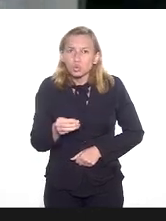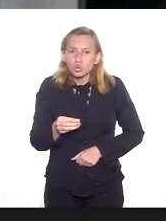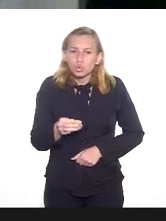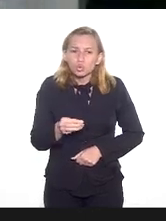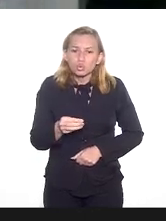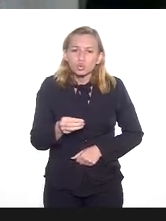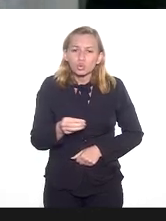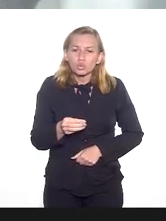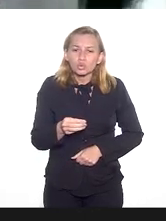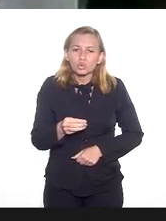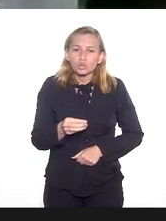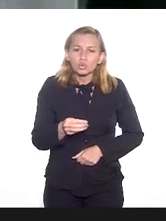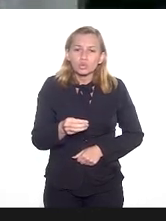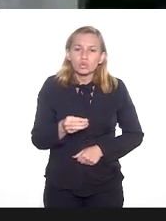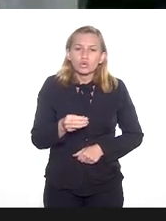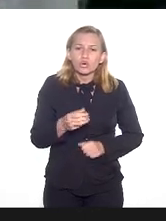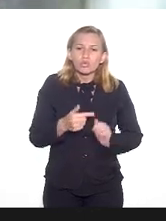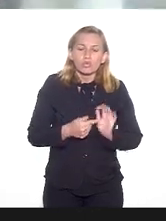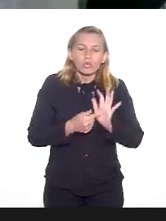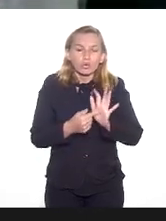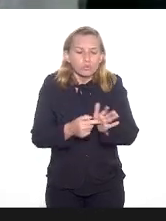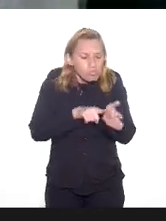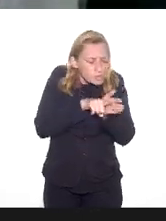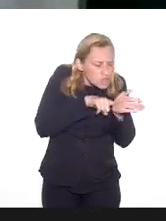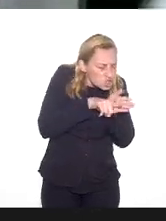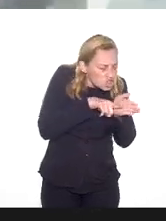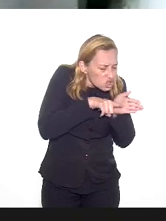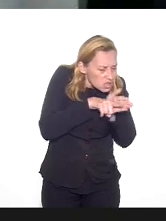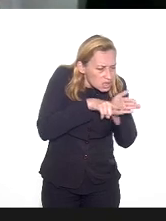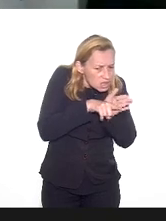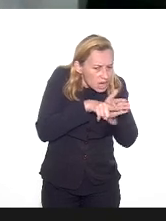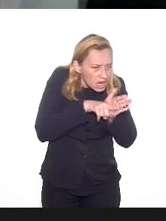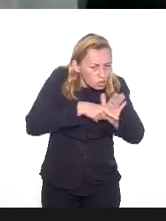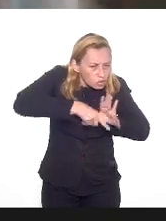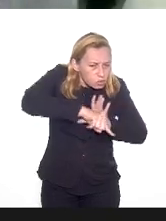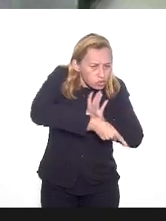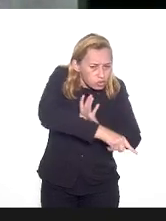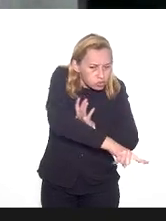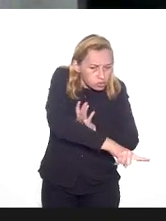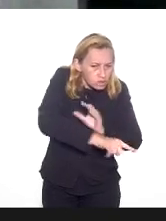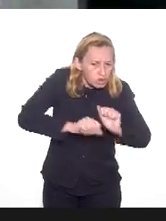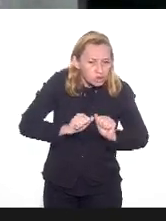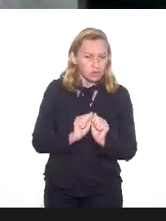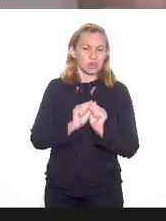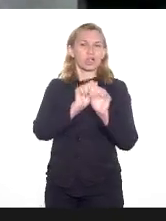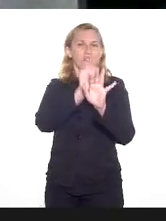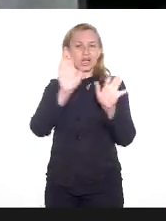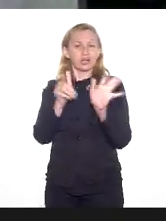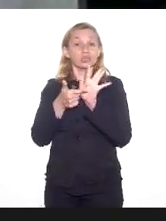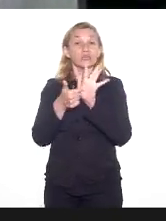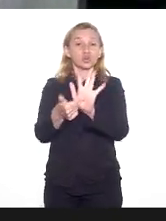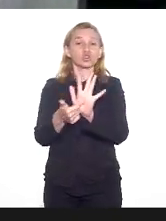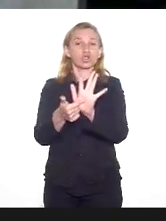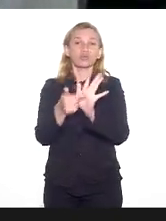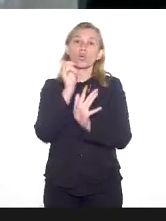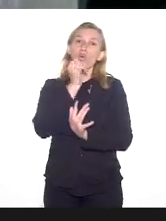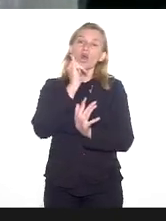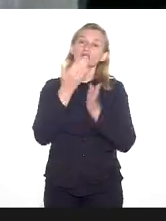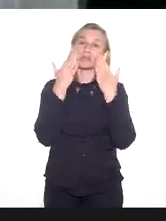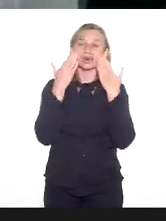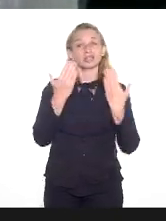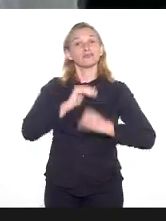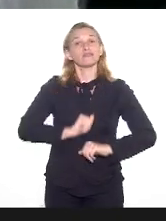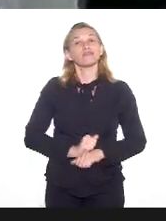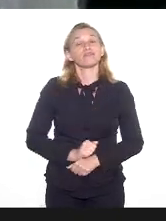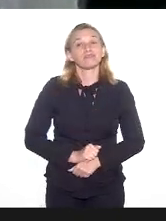foi vasculhado, levantado, esclarecido e exposto através do relatório